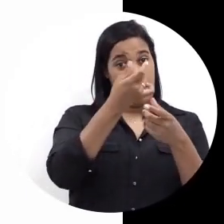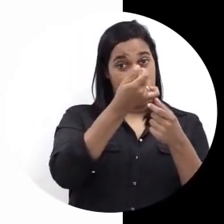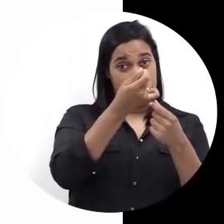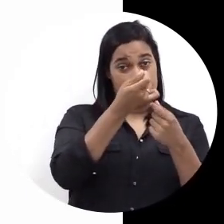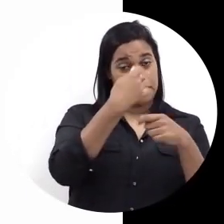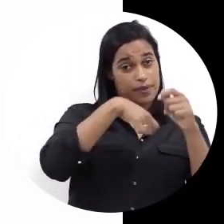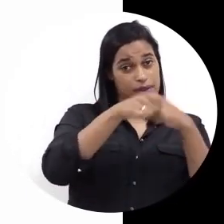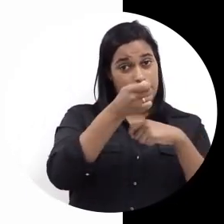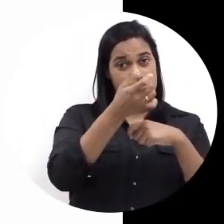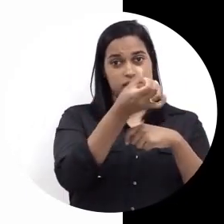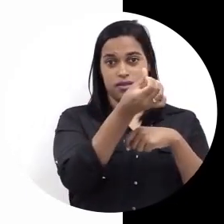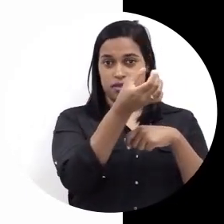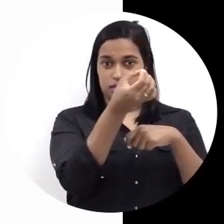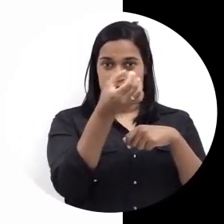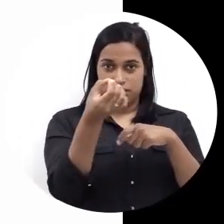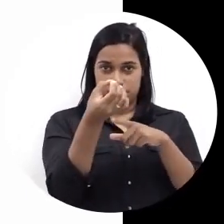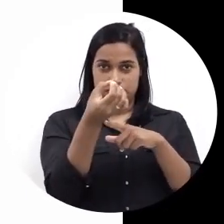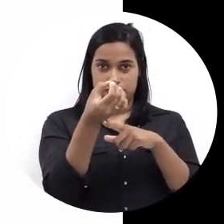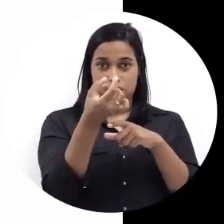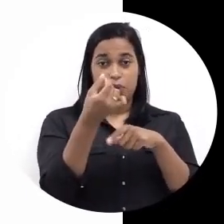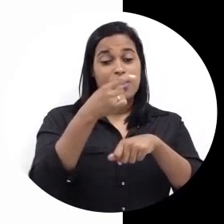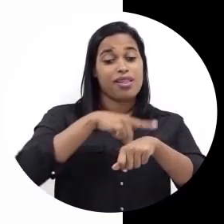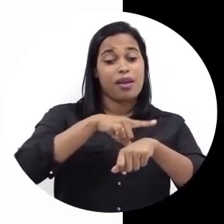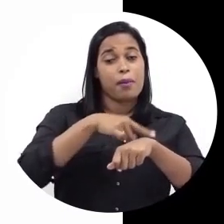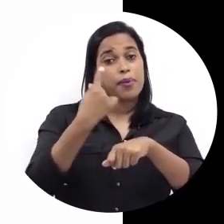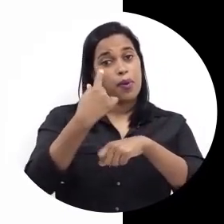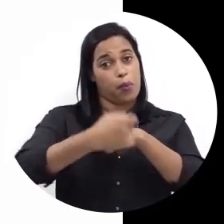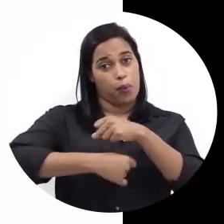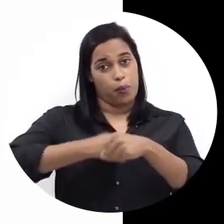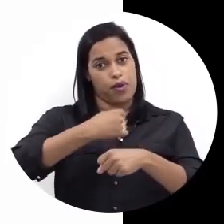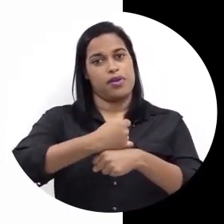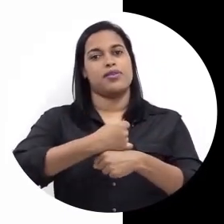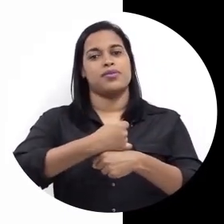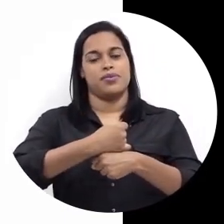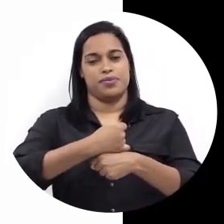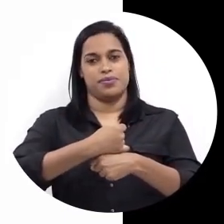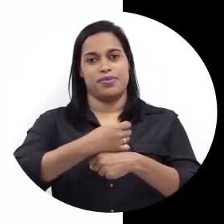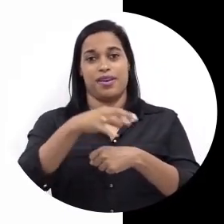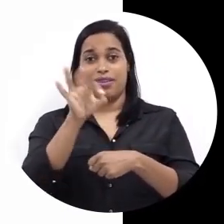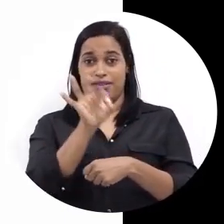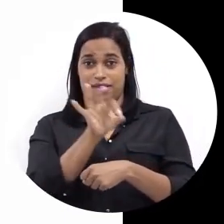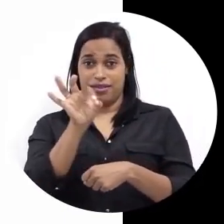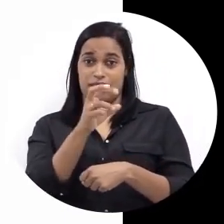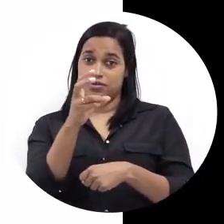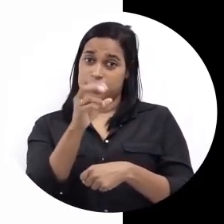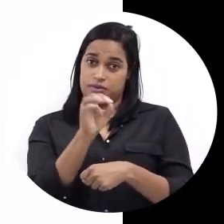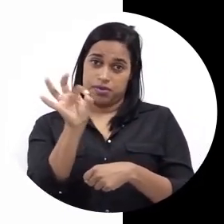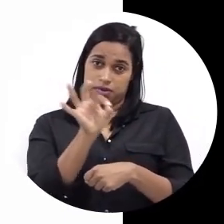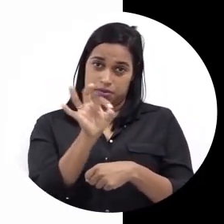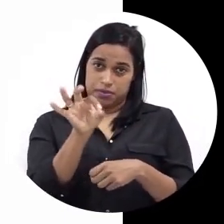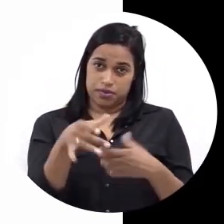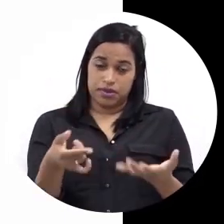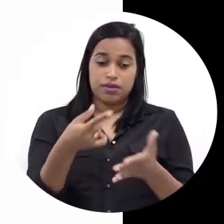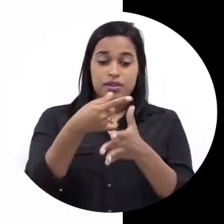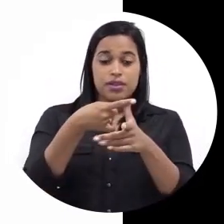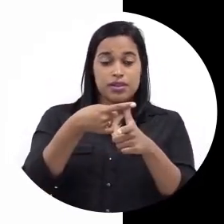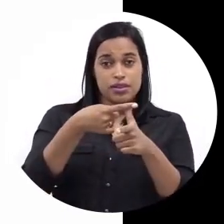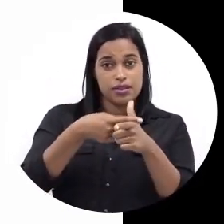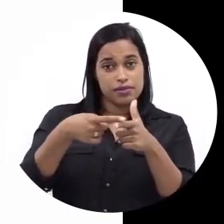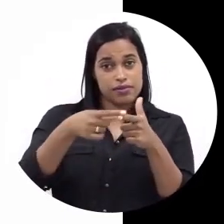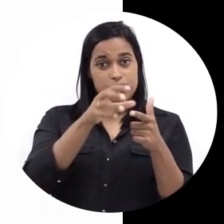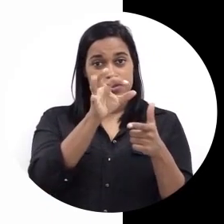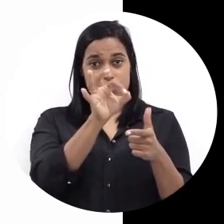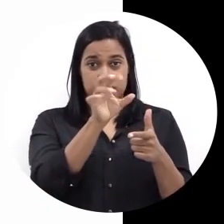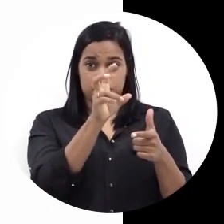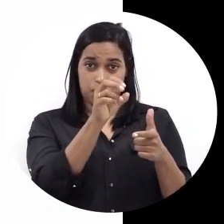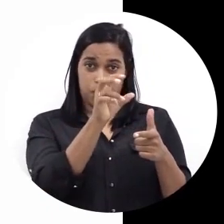vale R$ 1.600, o prazo é um ano, a taxa é 50%, eu divido 50 por 100,